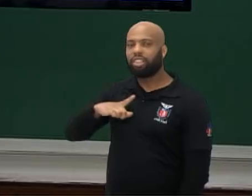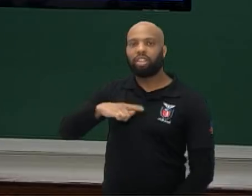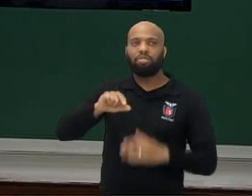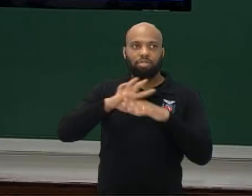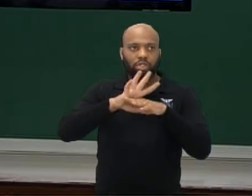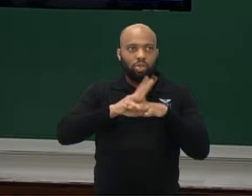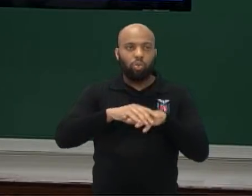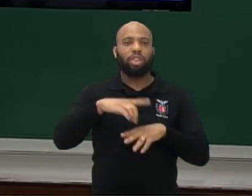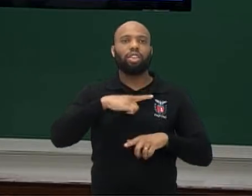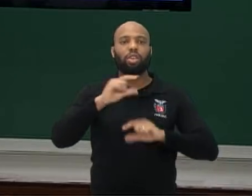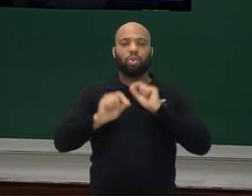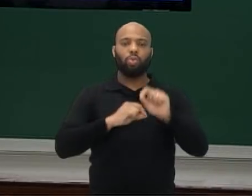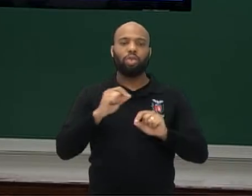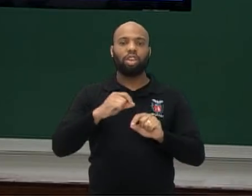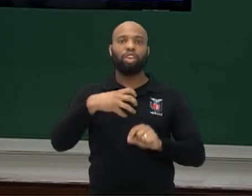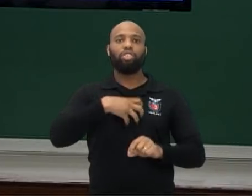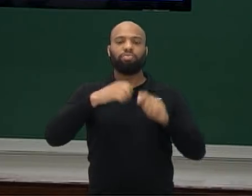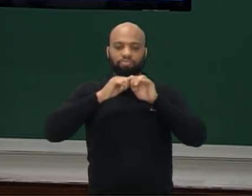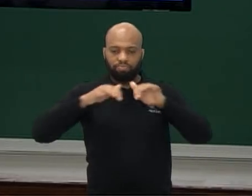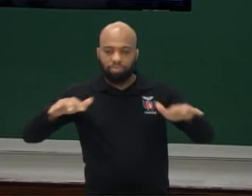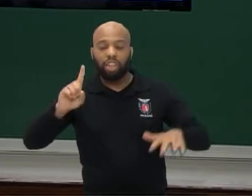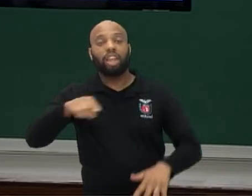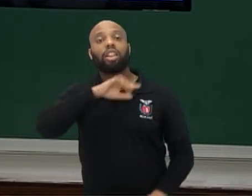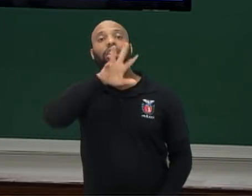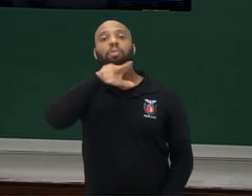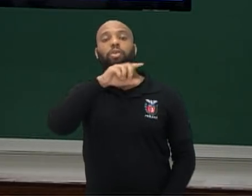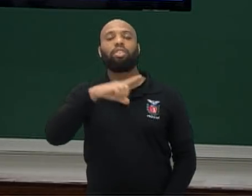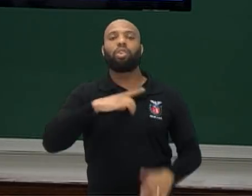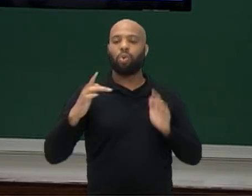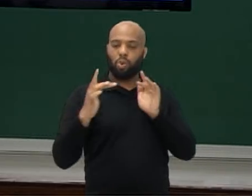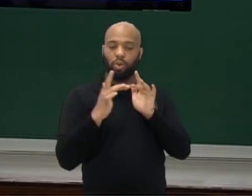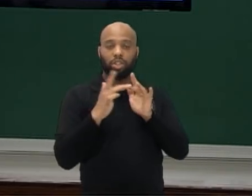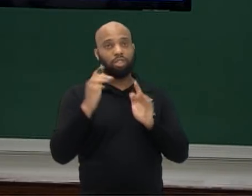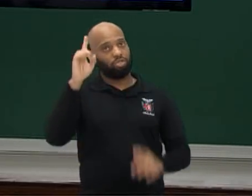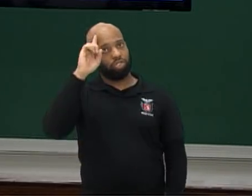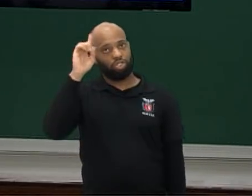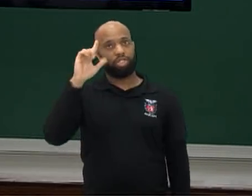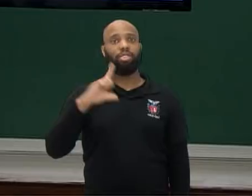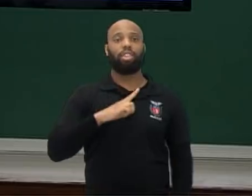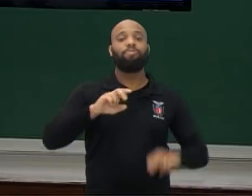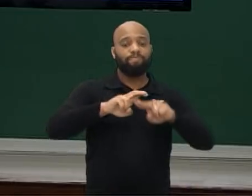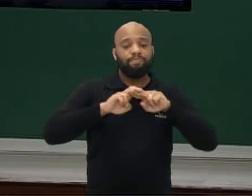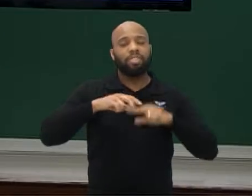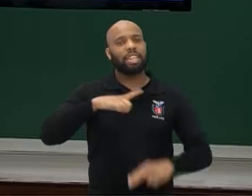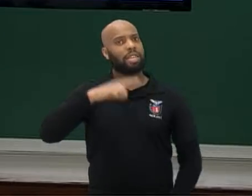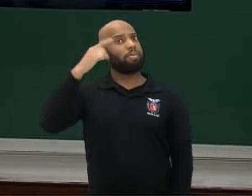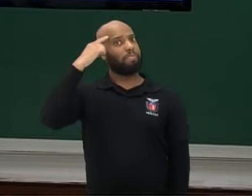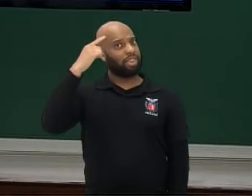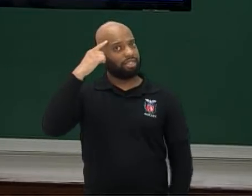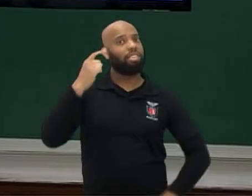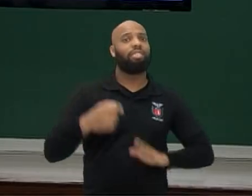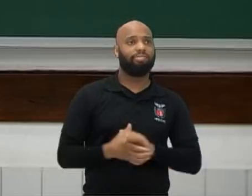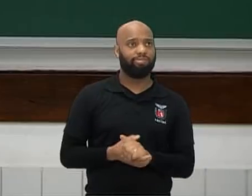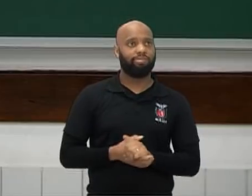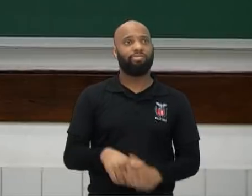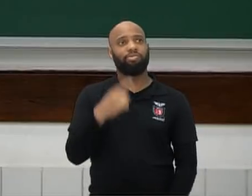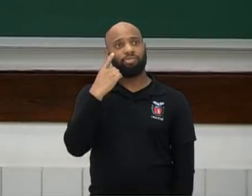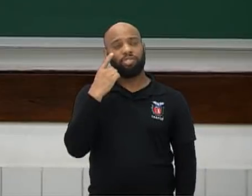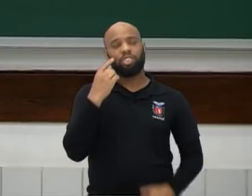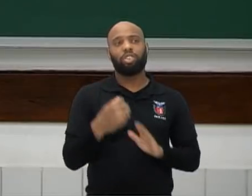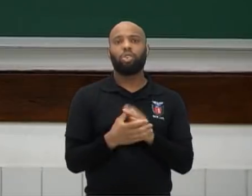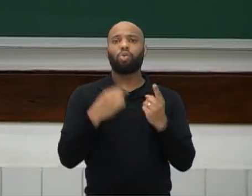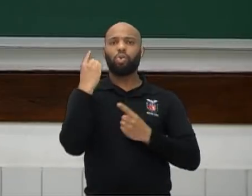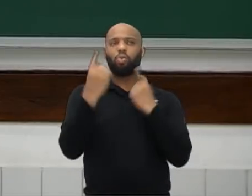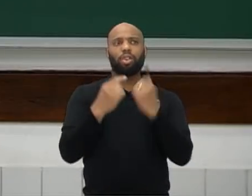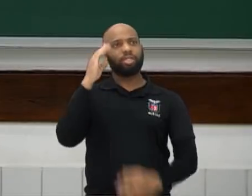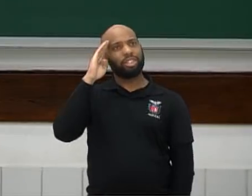como transmissores animais que estão em contato com o nosso dia a dia. Por isso a gente tem que pensar, pessoal, olha lá, quais